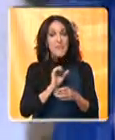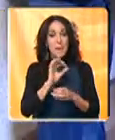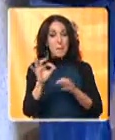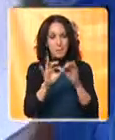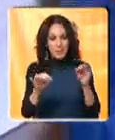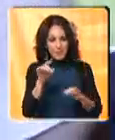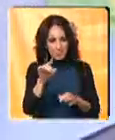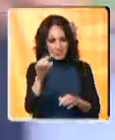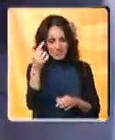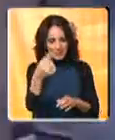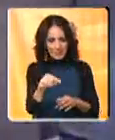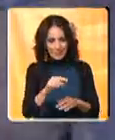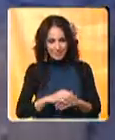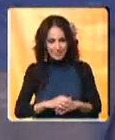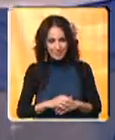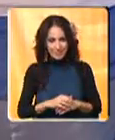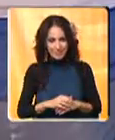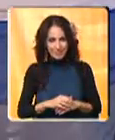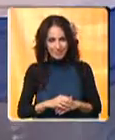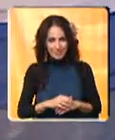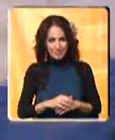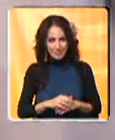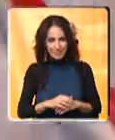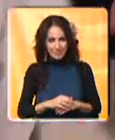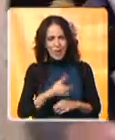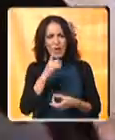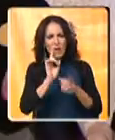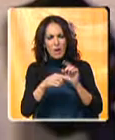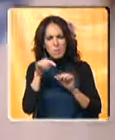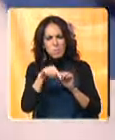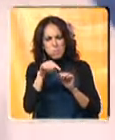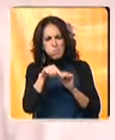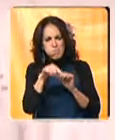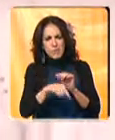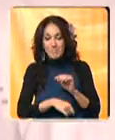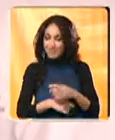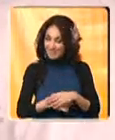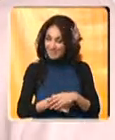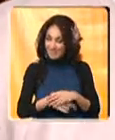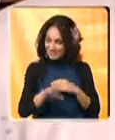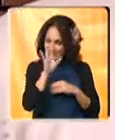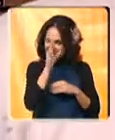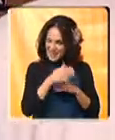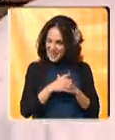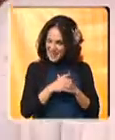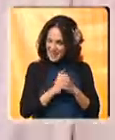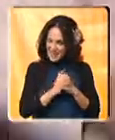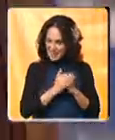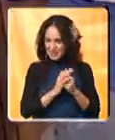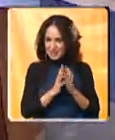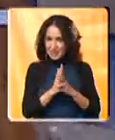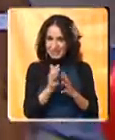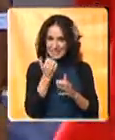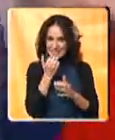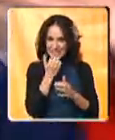Vá. Obrigado, Maria. E agora tem que ver o que é que está aí dentro. Eu acho que já calcula. Eu já calculo o que é, mas fico